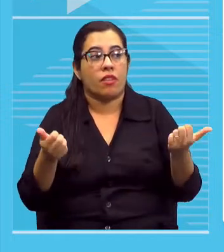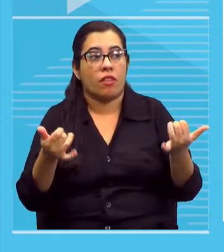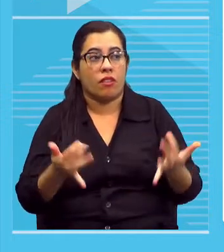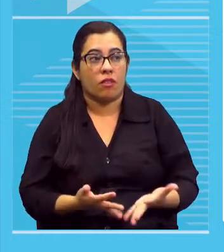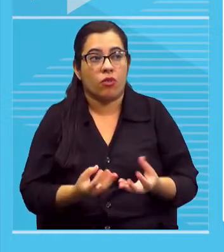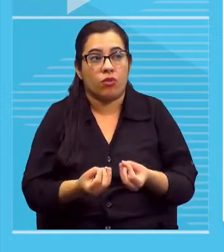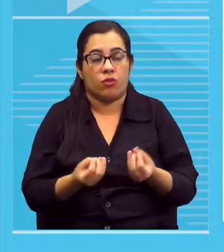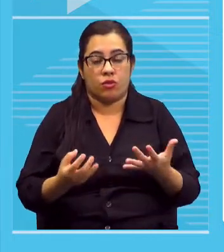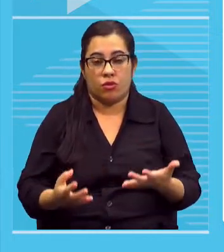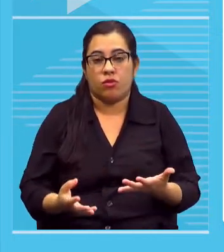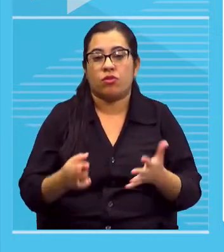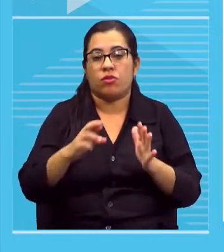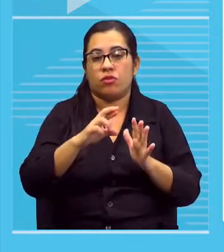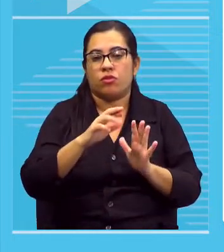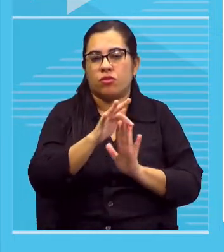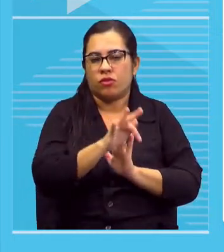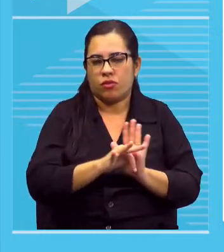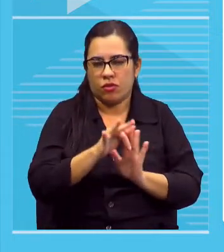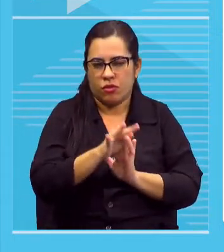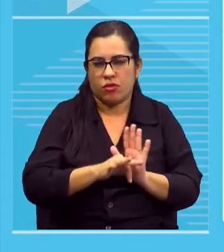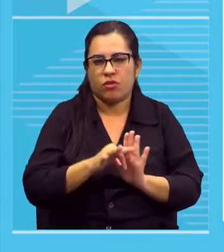do seno da soma